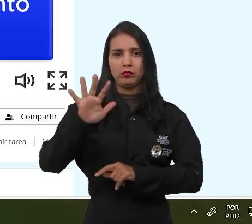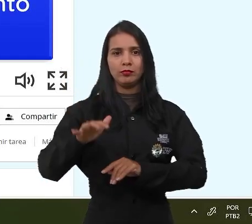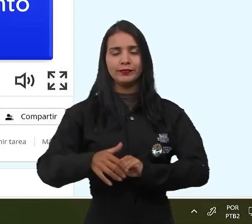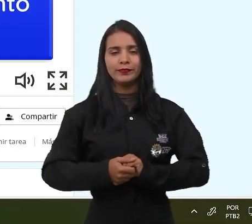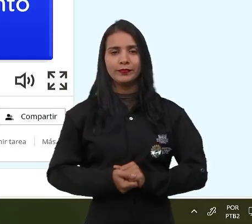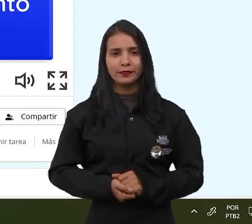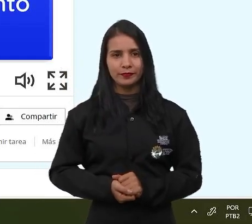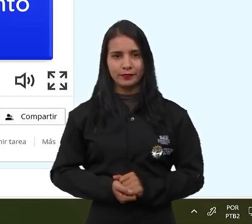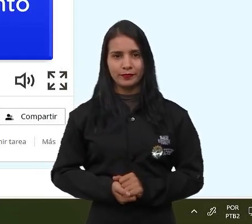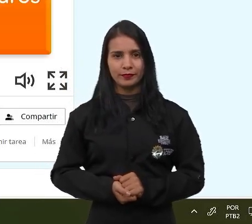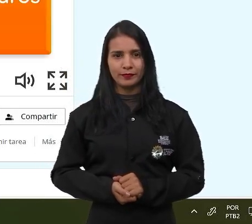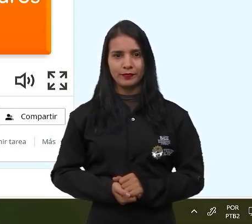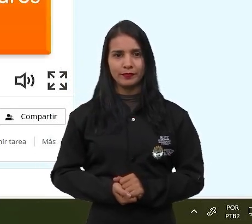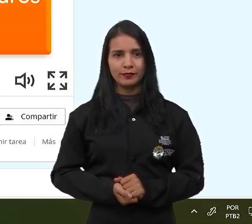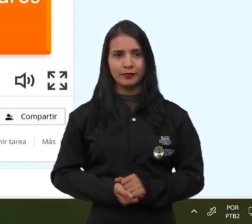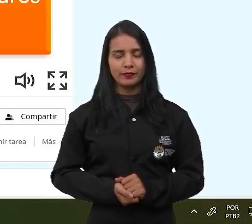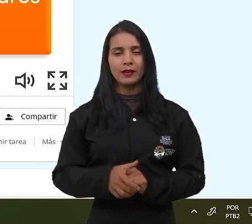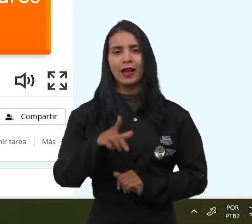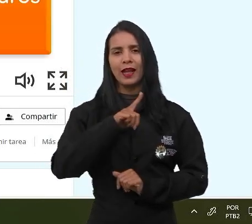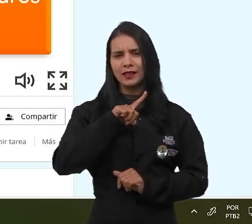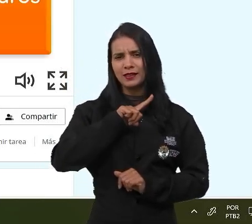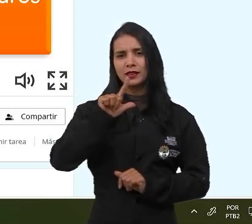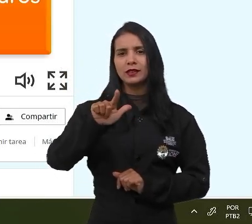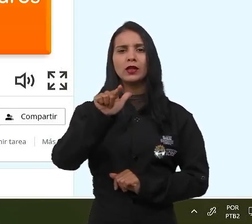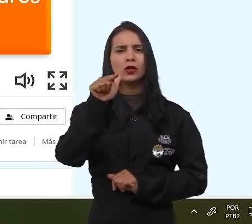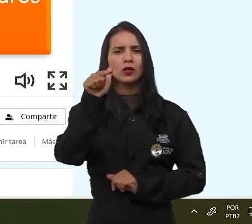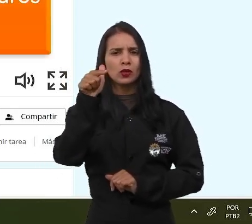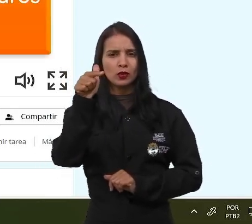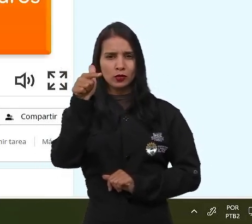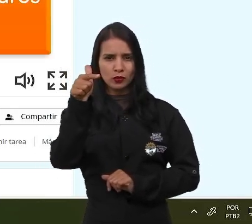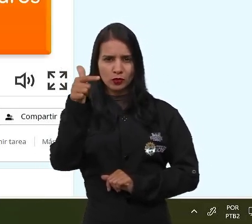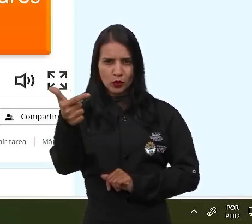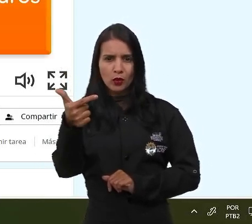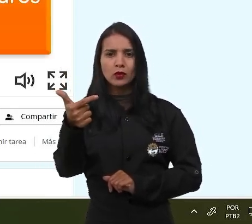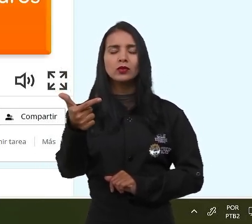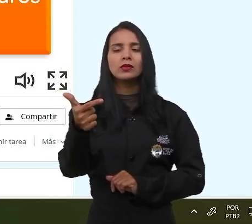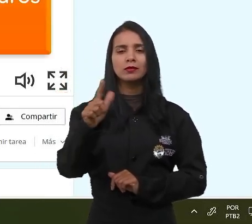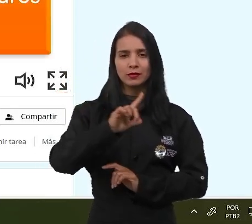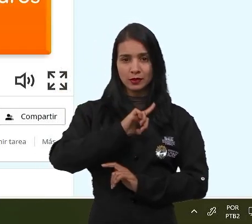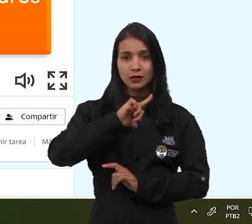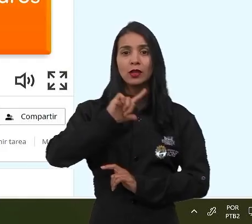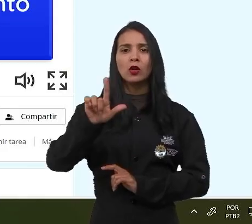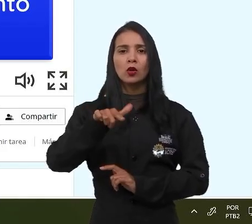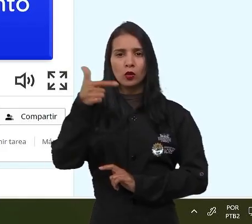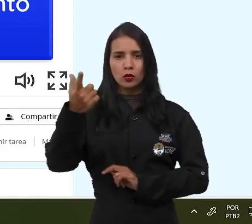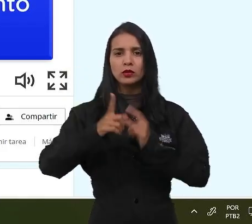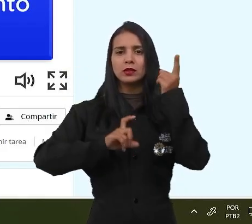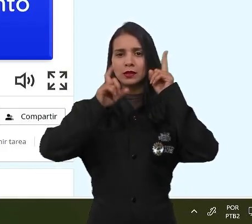Aí outras expressões, ó, me corrou num passarito, ou seja, um passarinho me contou.